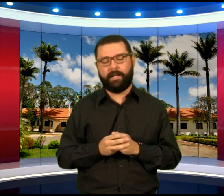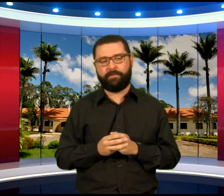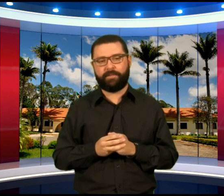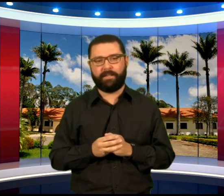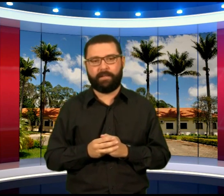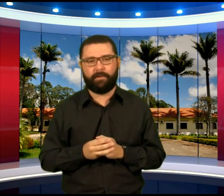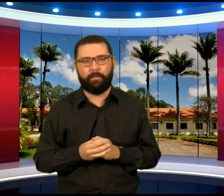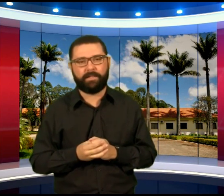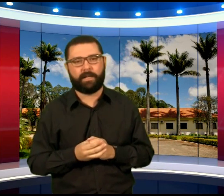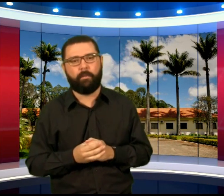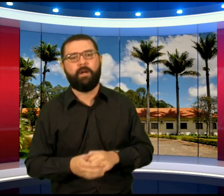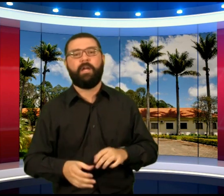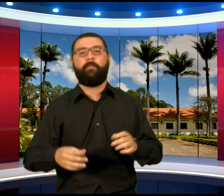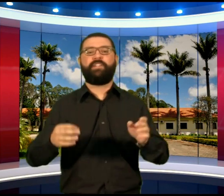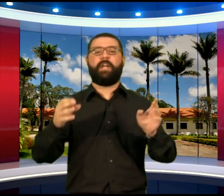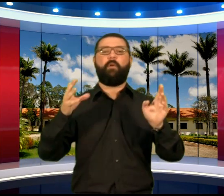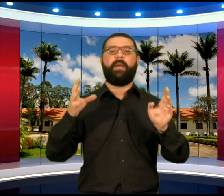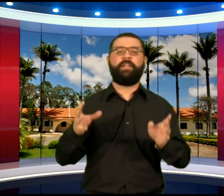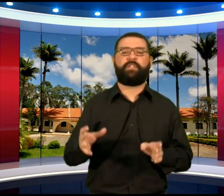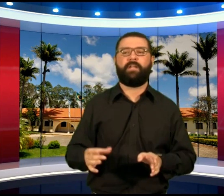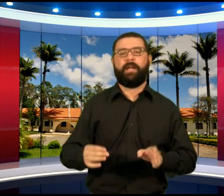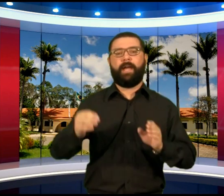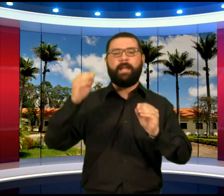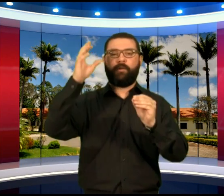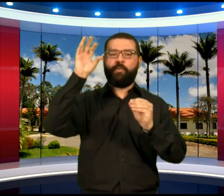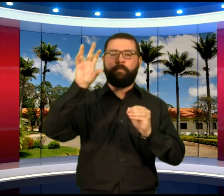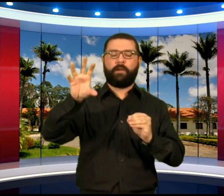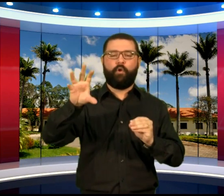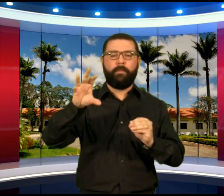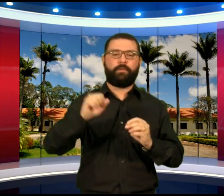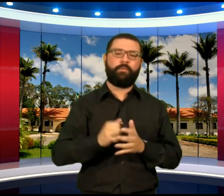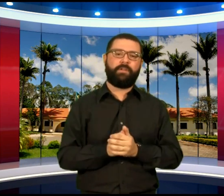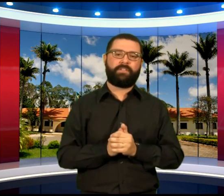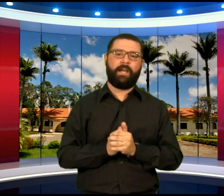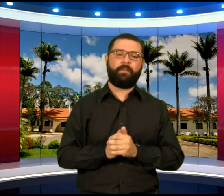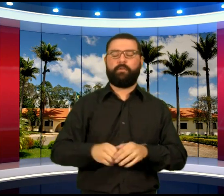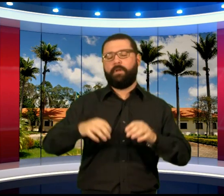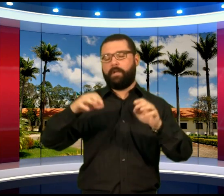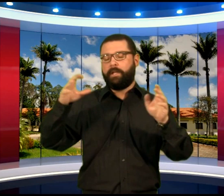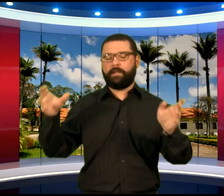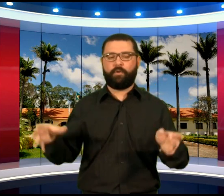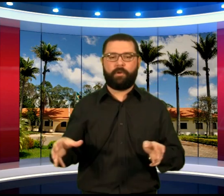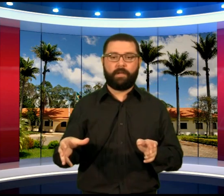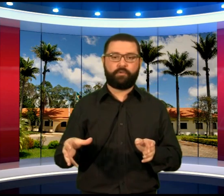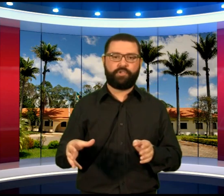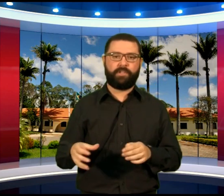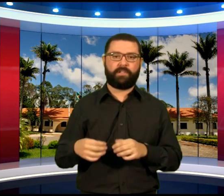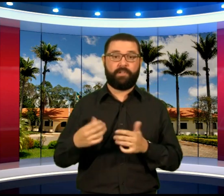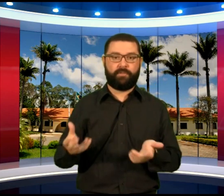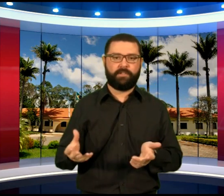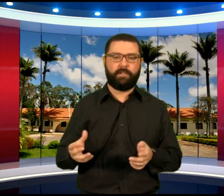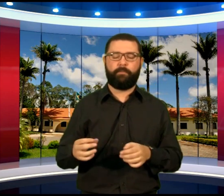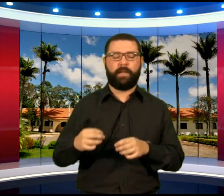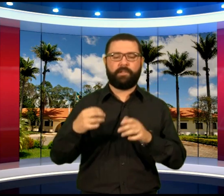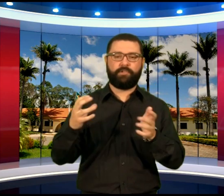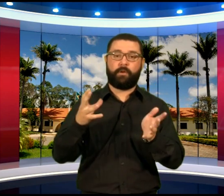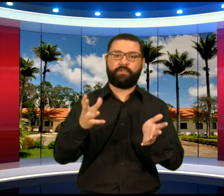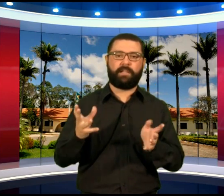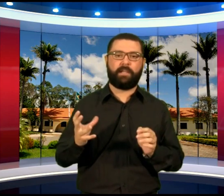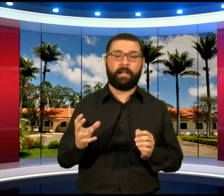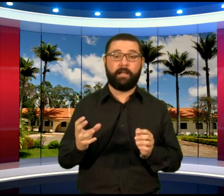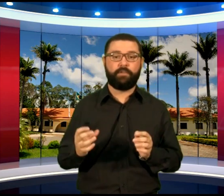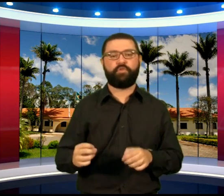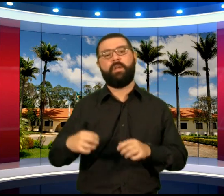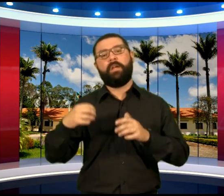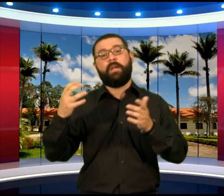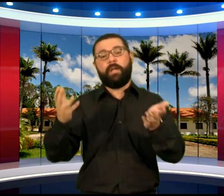complicado, né? Aí você vai ter que ver com mais calma. Mas geralmente é no manômetro, certo? E nas rotinas que a gente faz de limpeza, a gente já